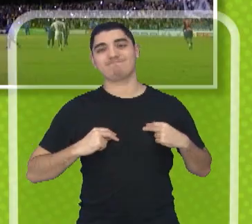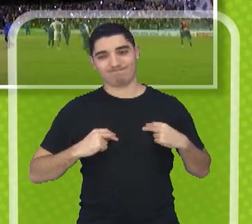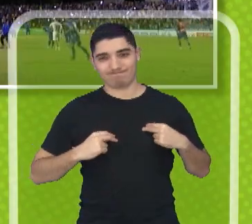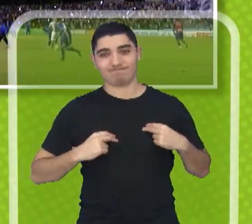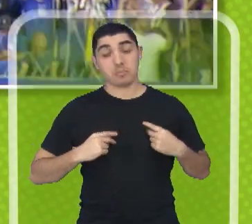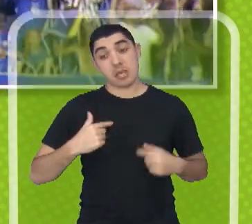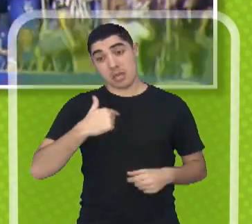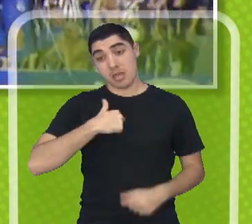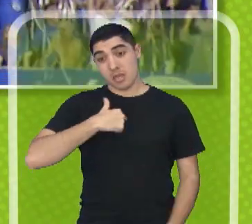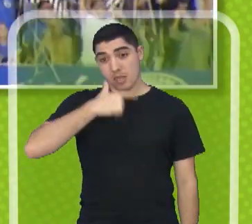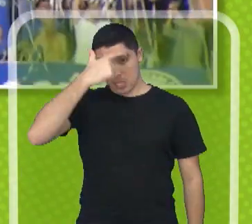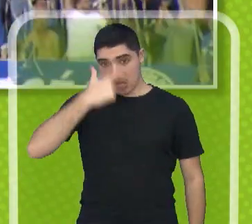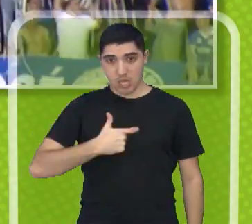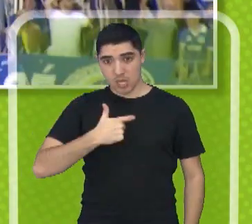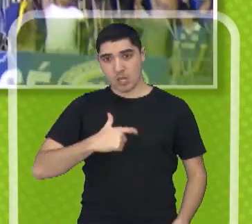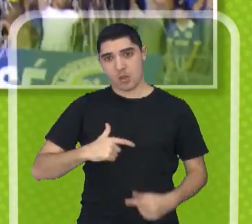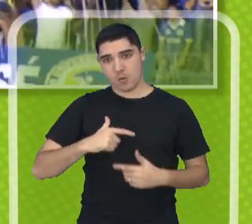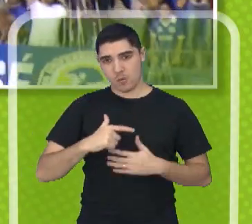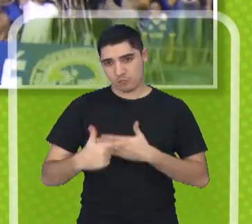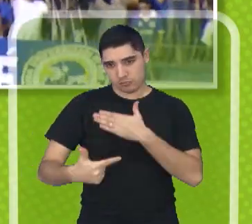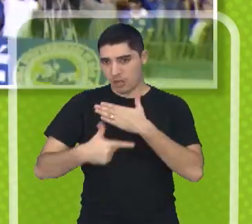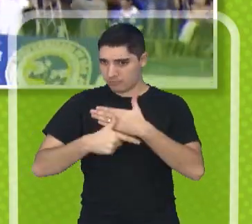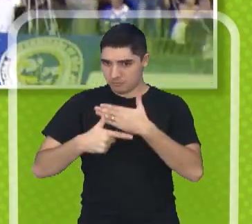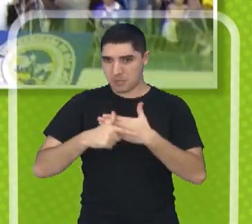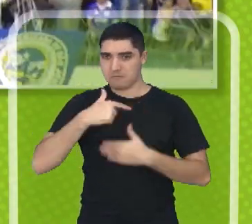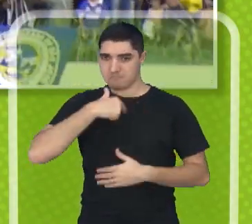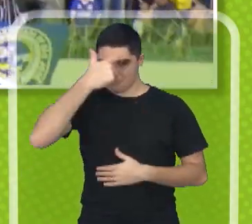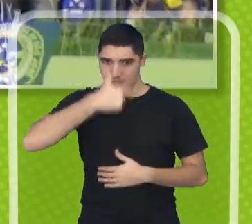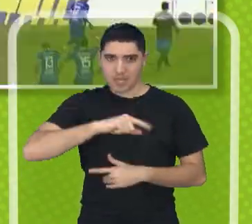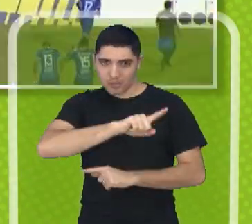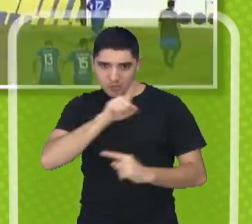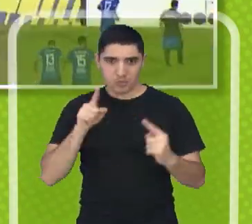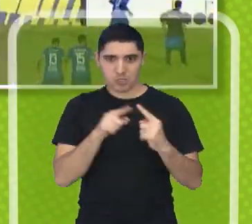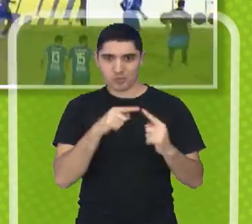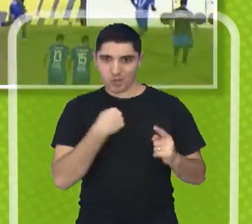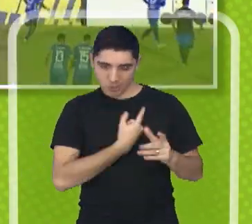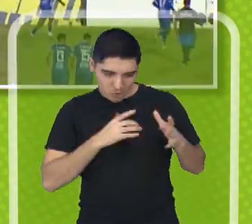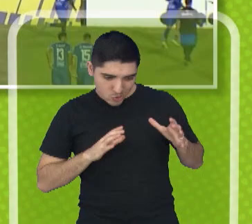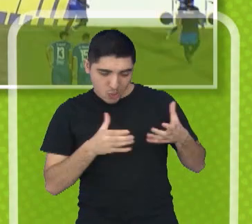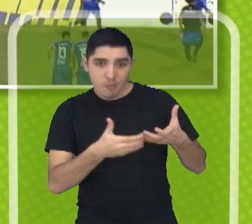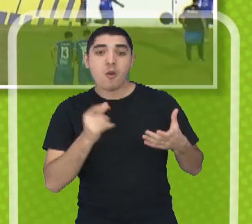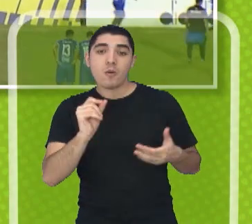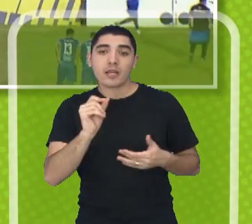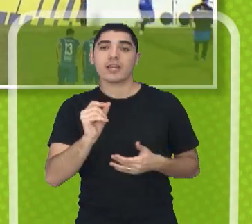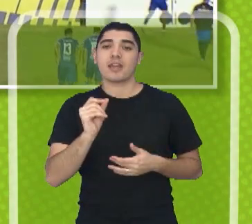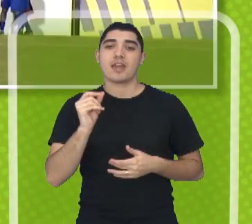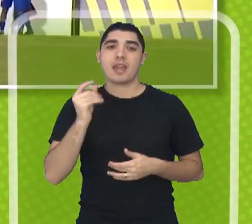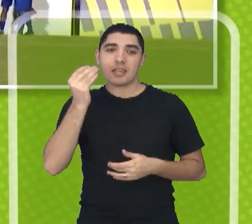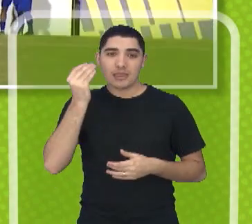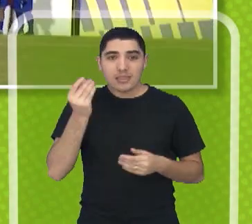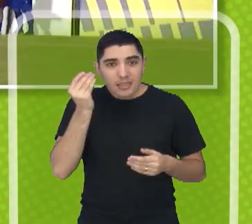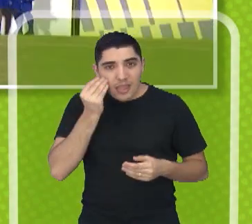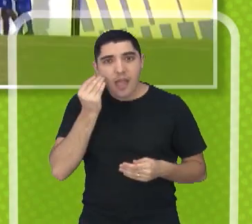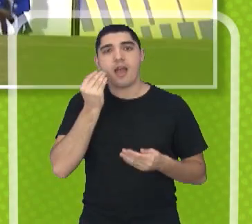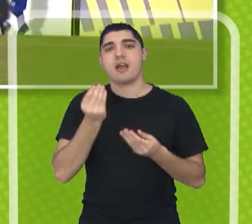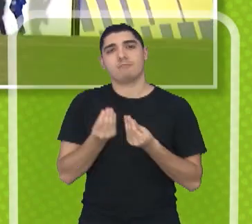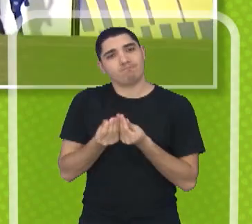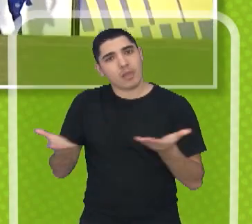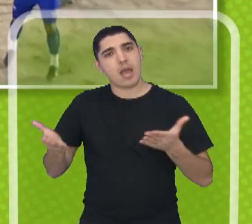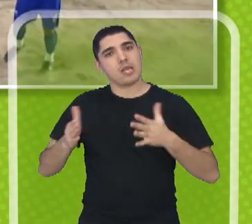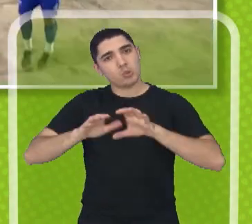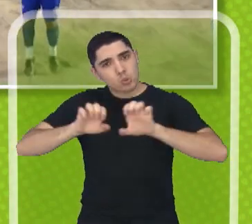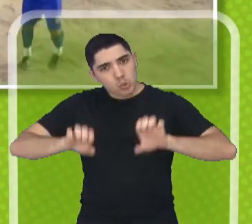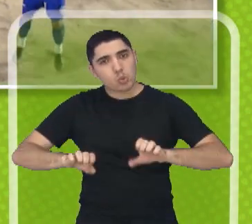meu papel o meu papel e o papel do nosso grupo, né, de empresário, é dar condições, dar suporte,